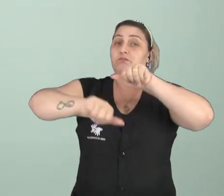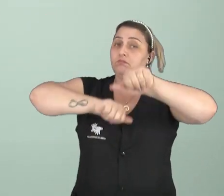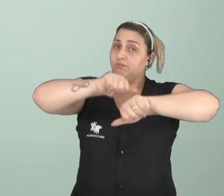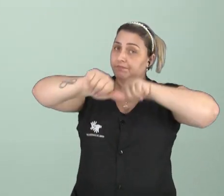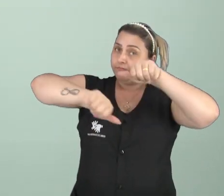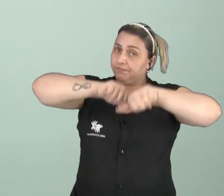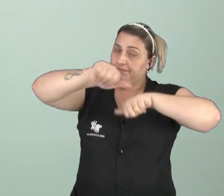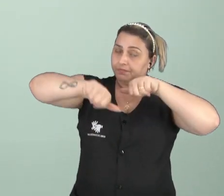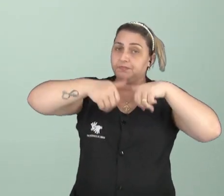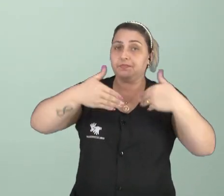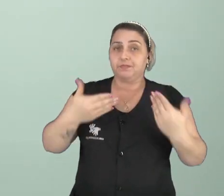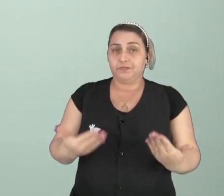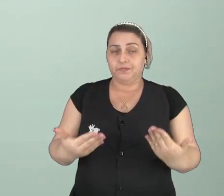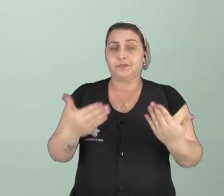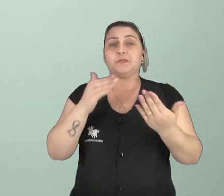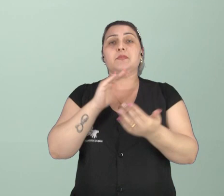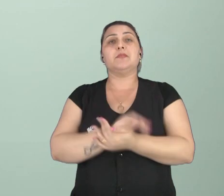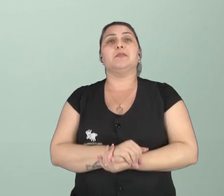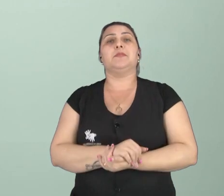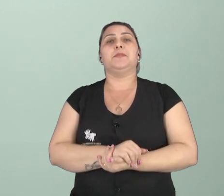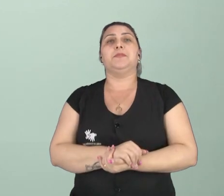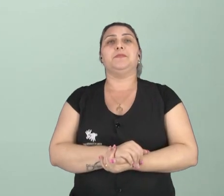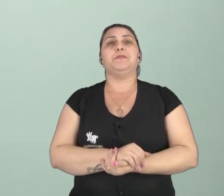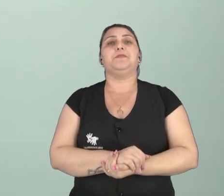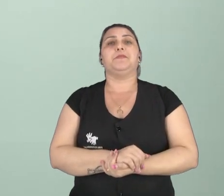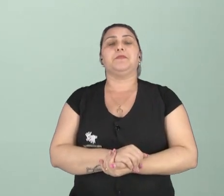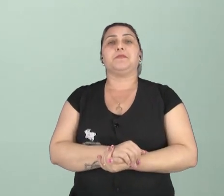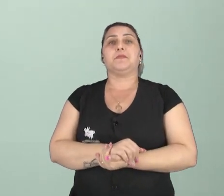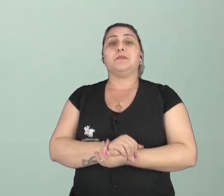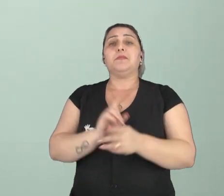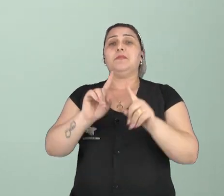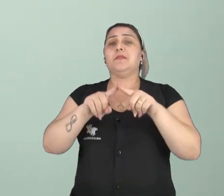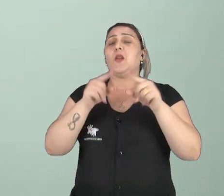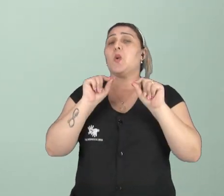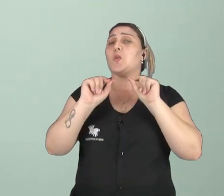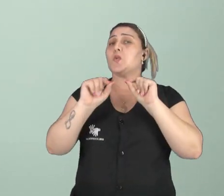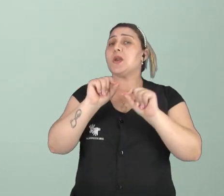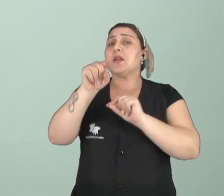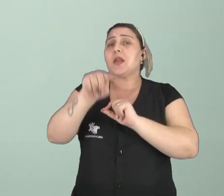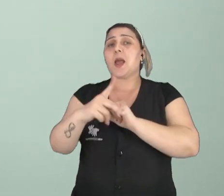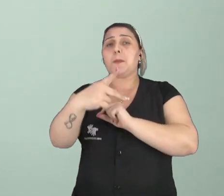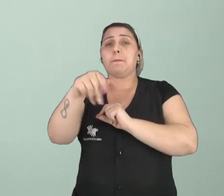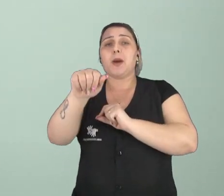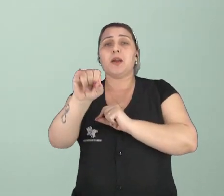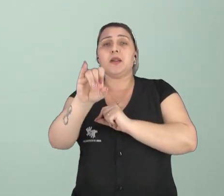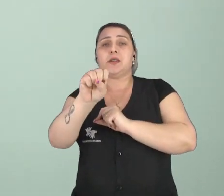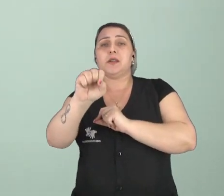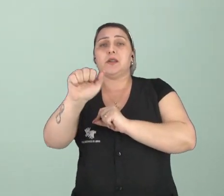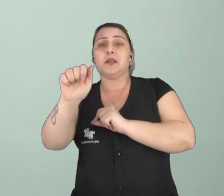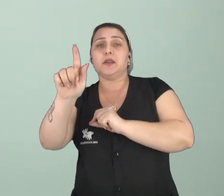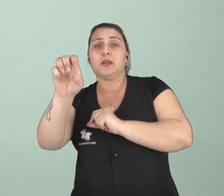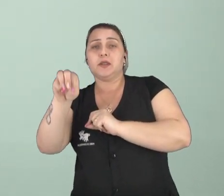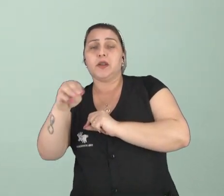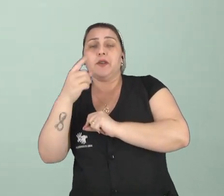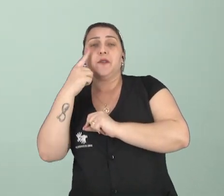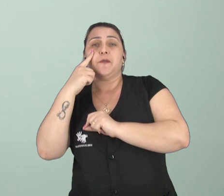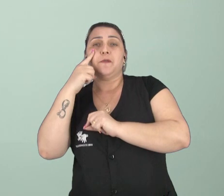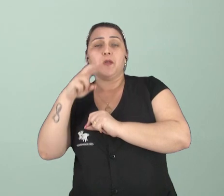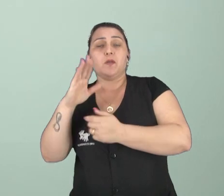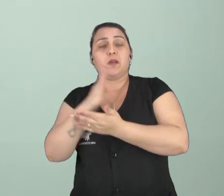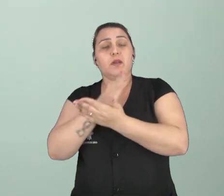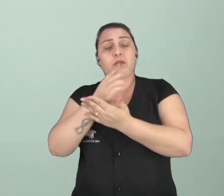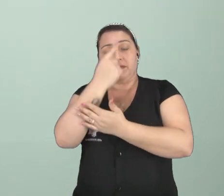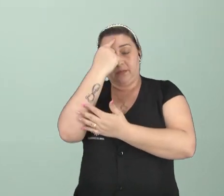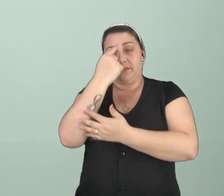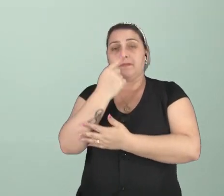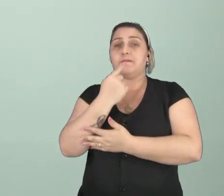de transformar a paisagem, ele vai transformando. Mas afinal, o que é a paisagem? A gente viu aí algumas imagens que